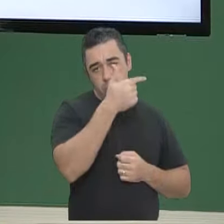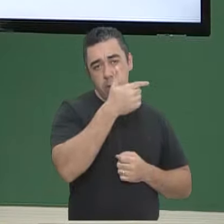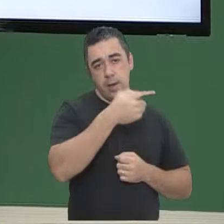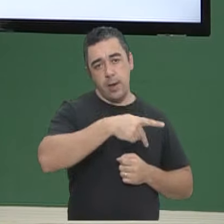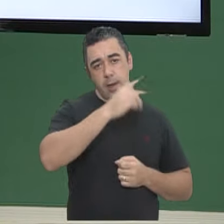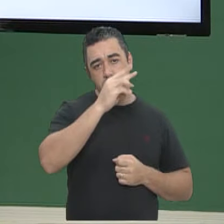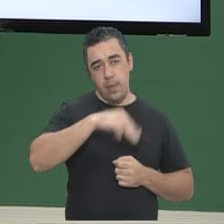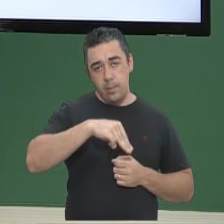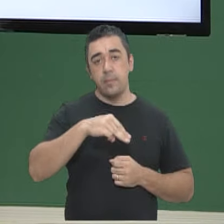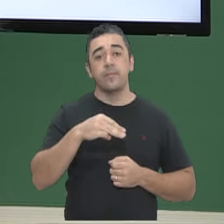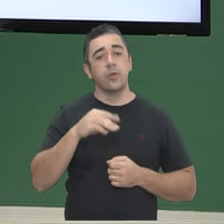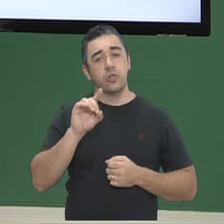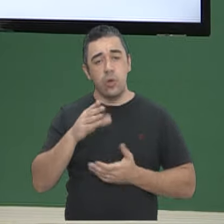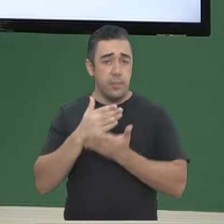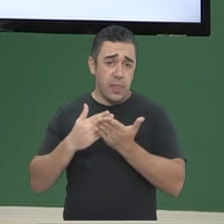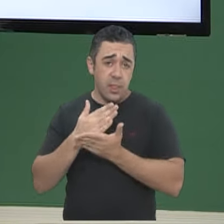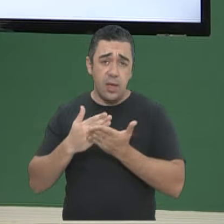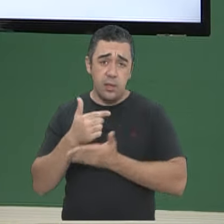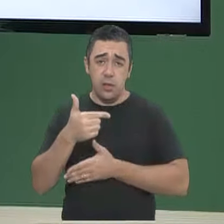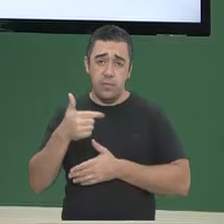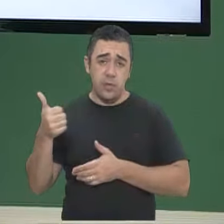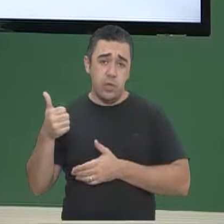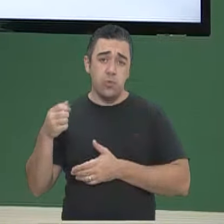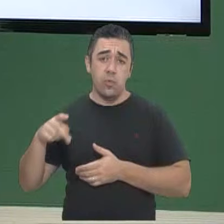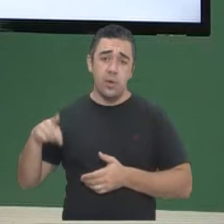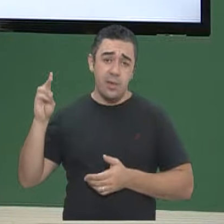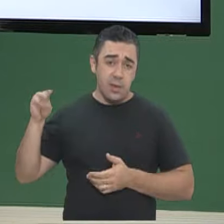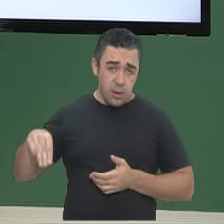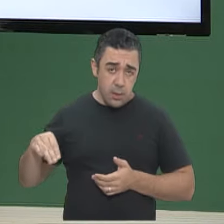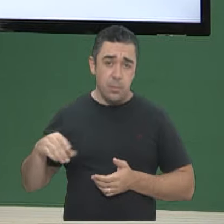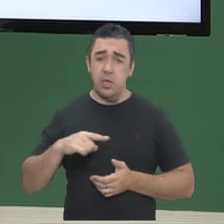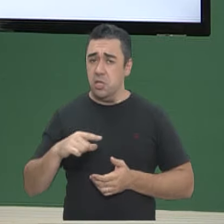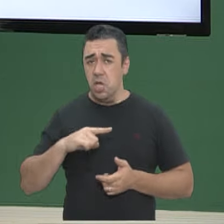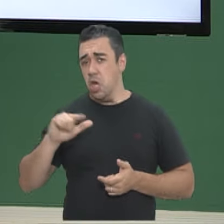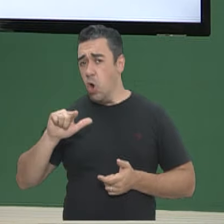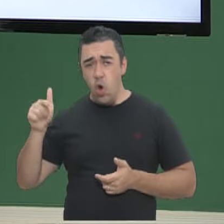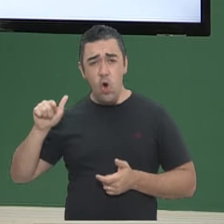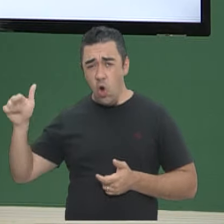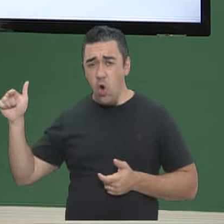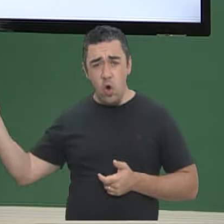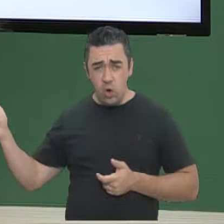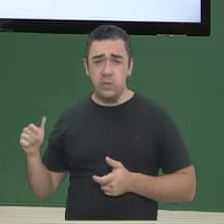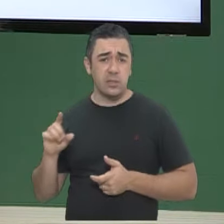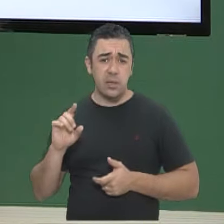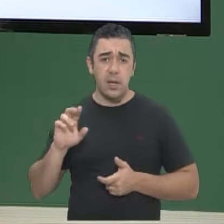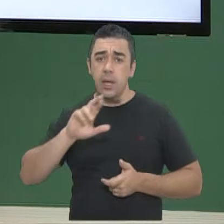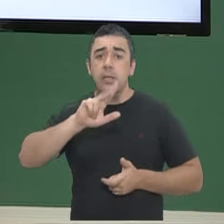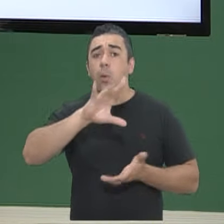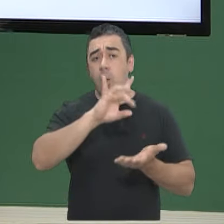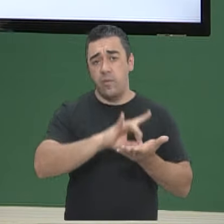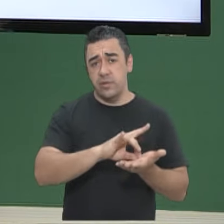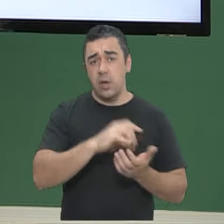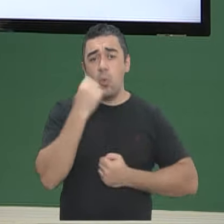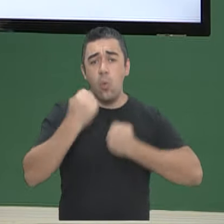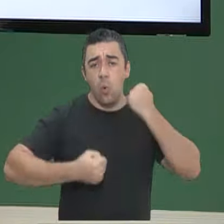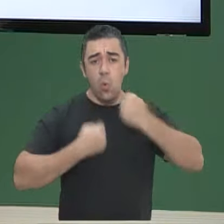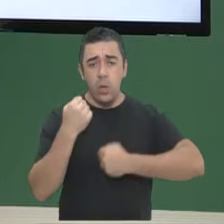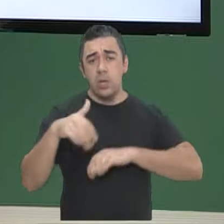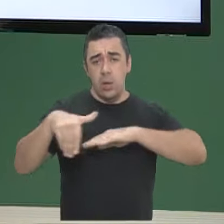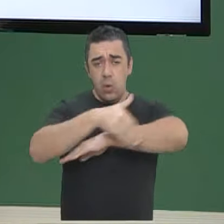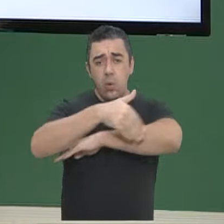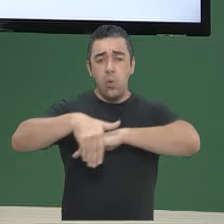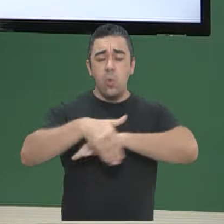42.195 metros, ele corre somente a metade dessa prova. Temos outras provas também que elas não são oficiais, mas que